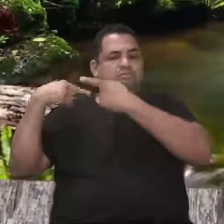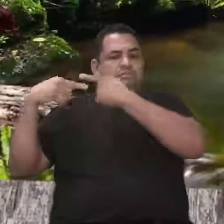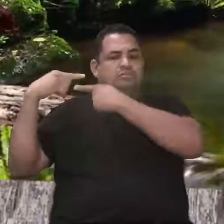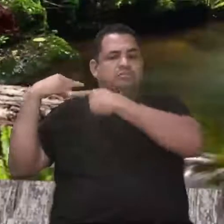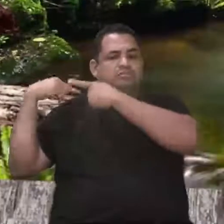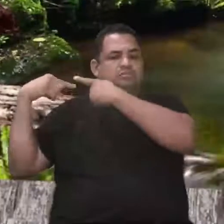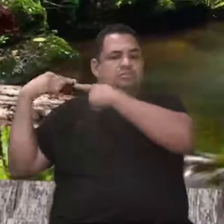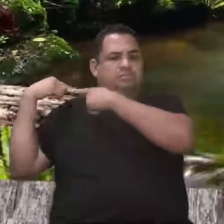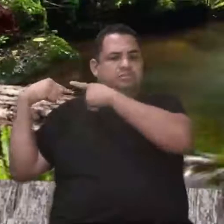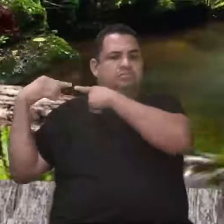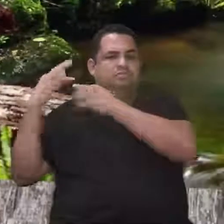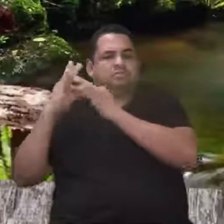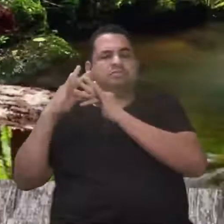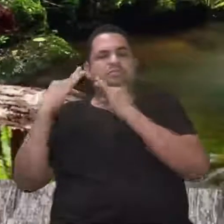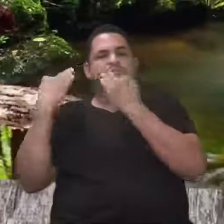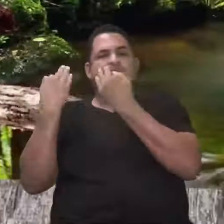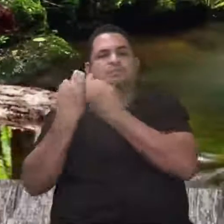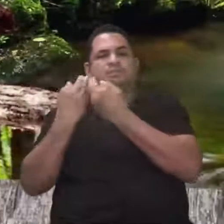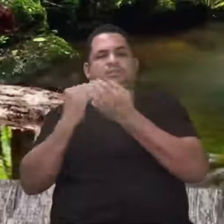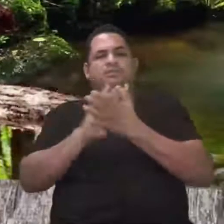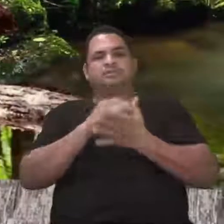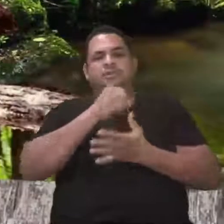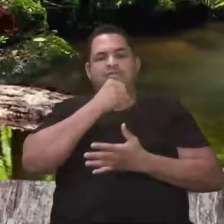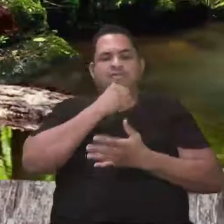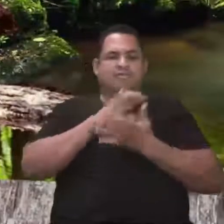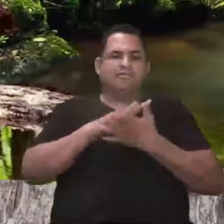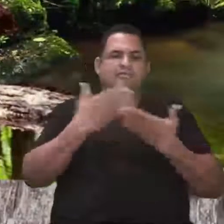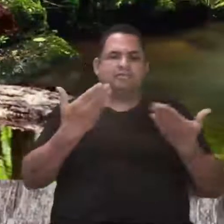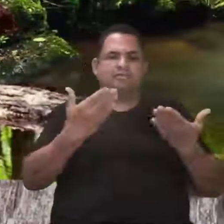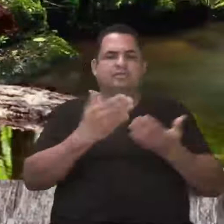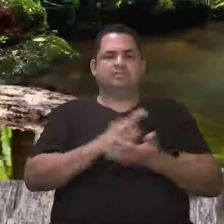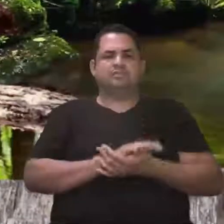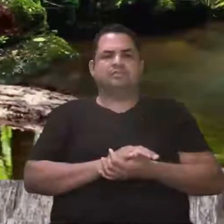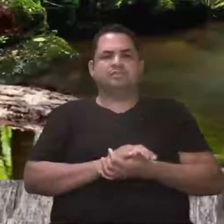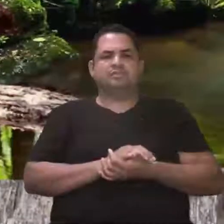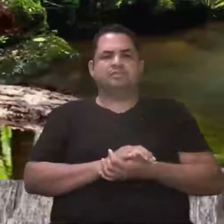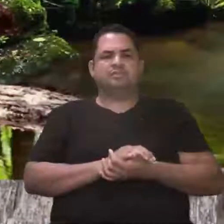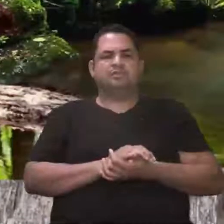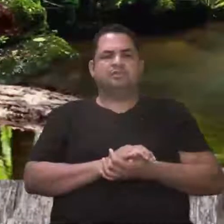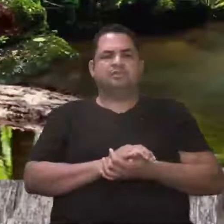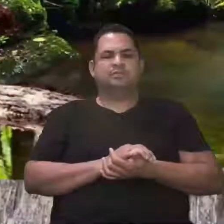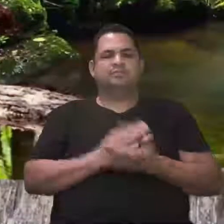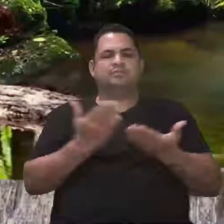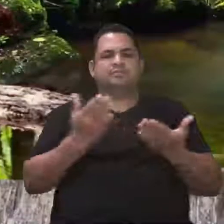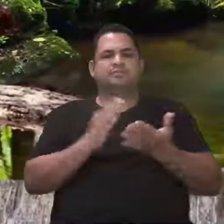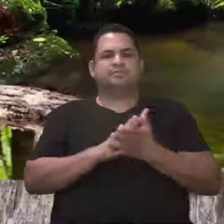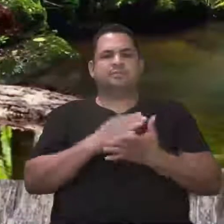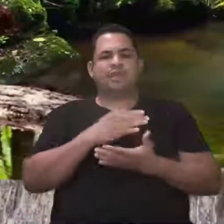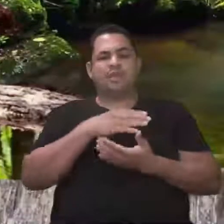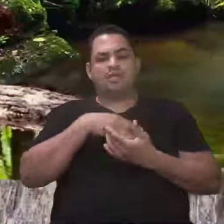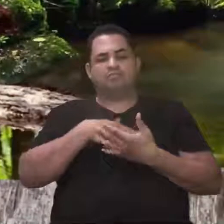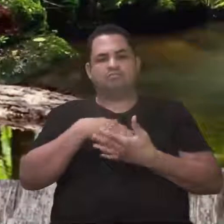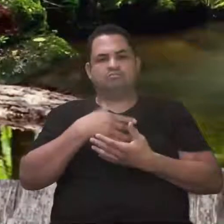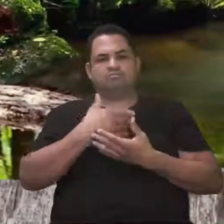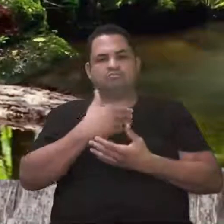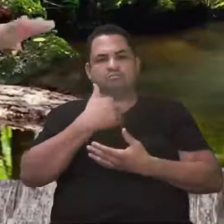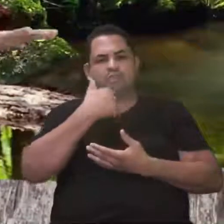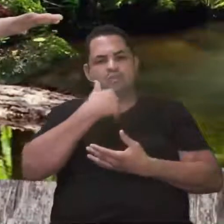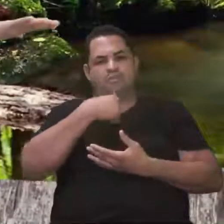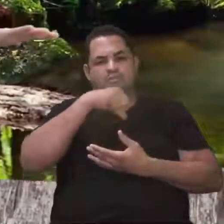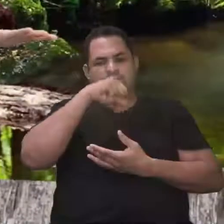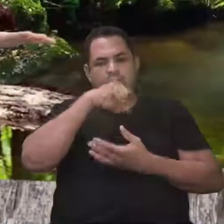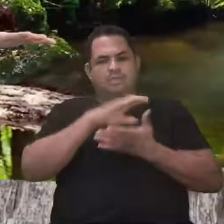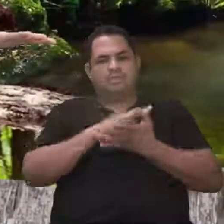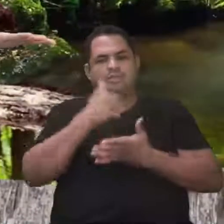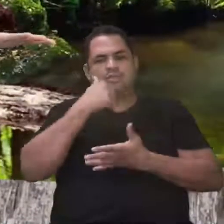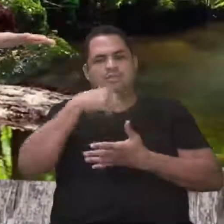avós, bisavós, os avós, os seus pais e você. Os pais tiveram